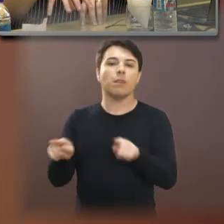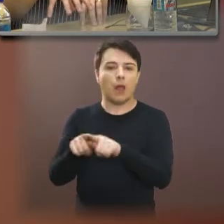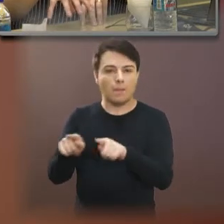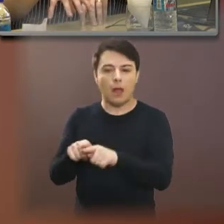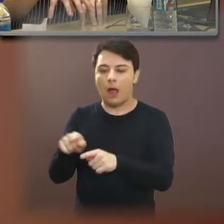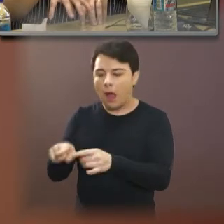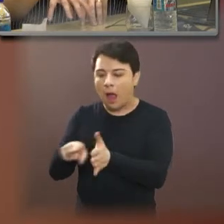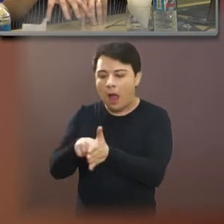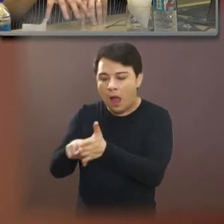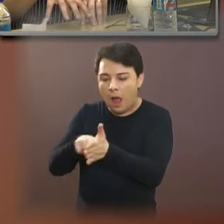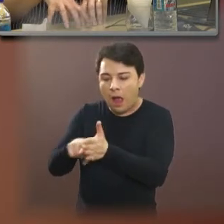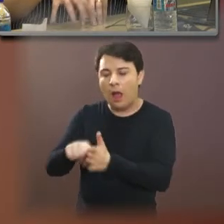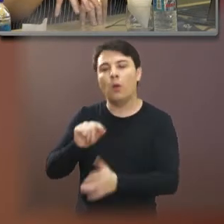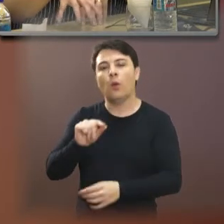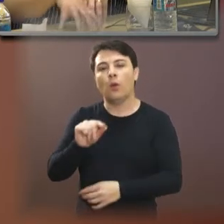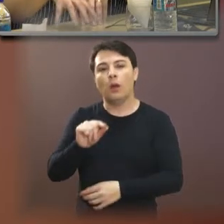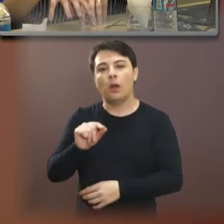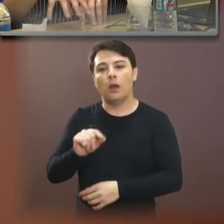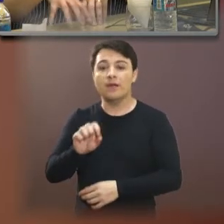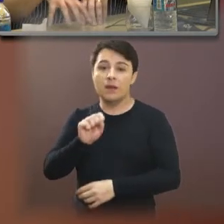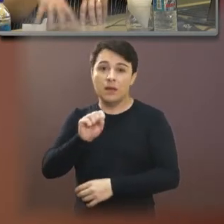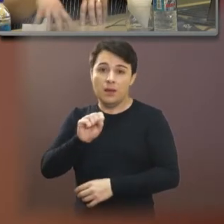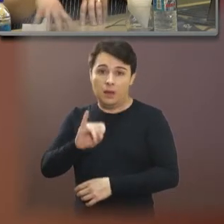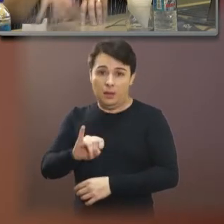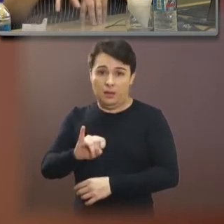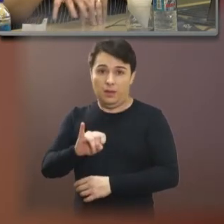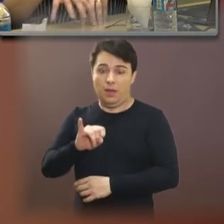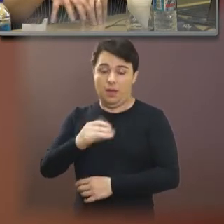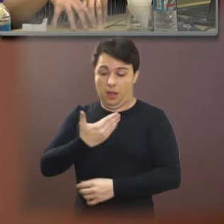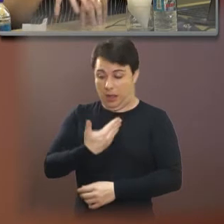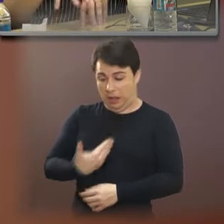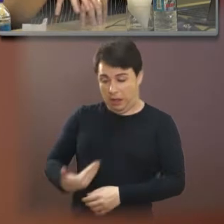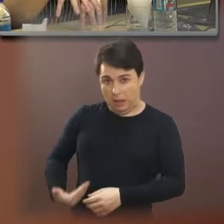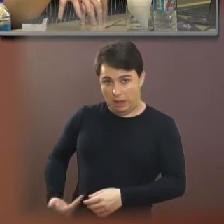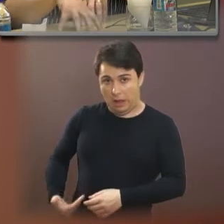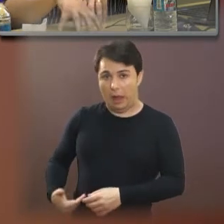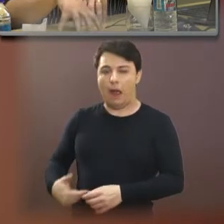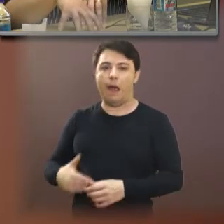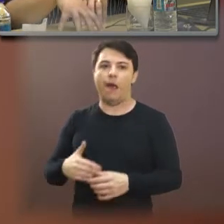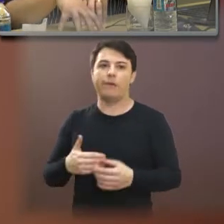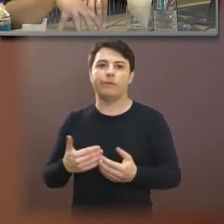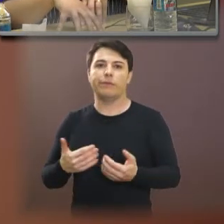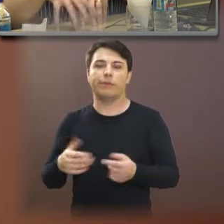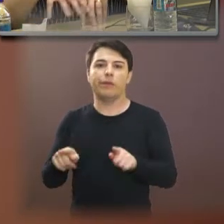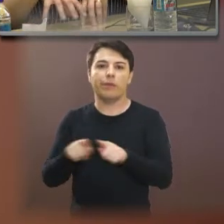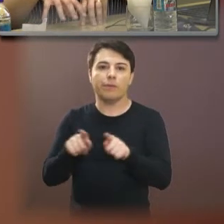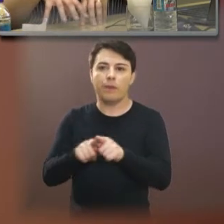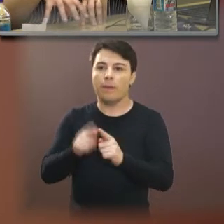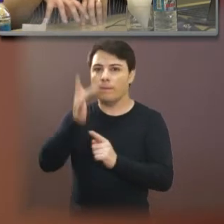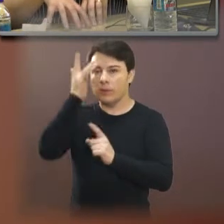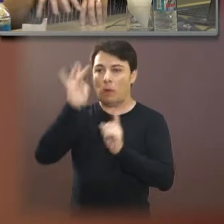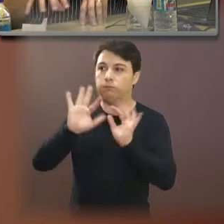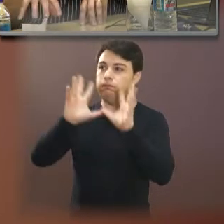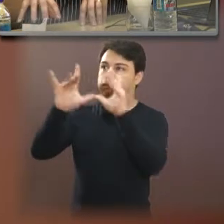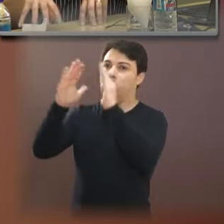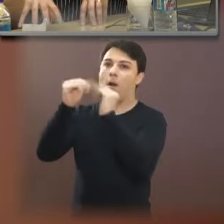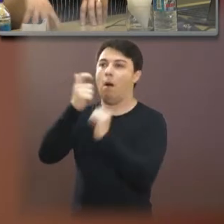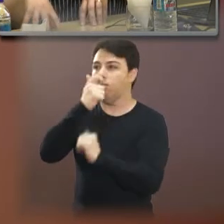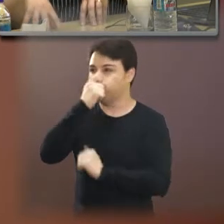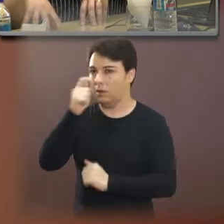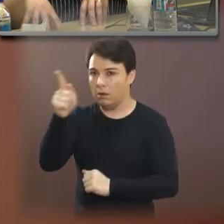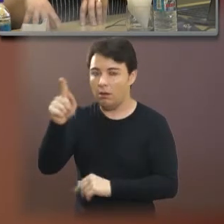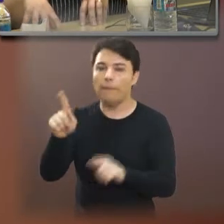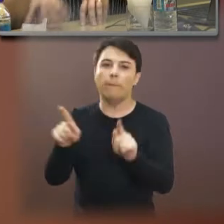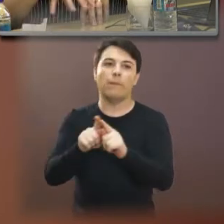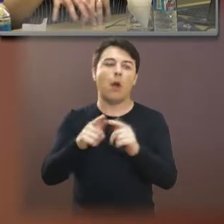mede possíveis impactos em serviços públicos, possíveis impactos de adensamento populacional, impacto em